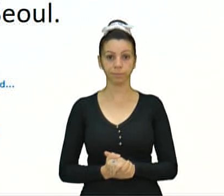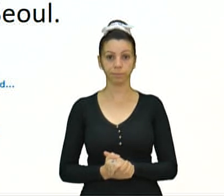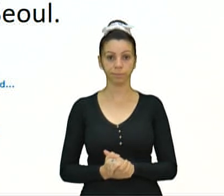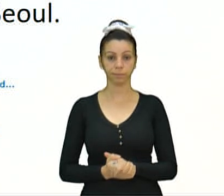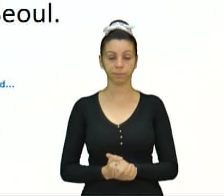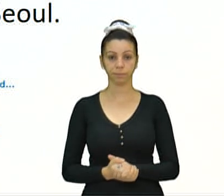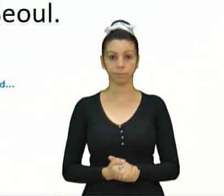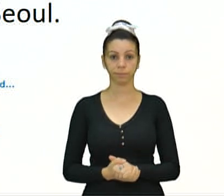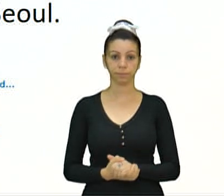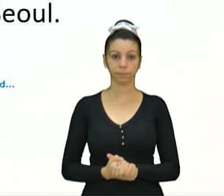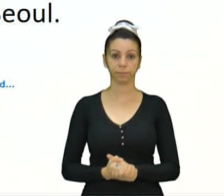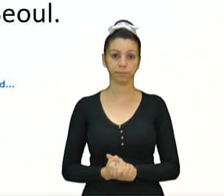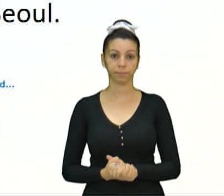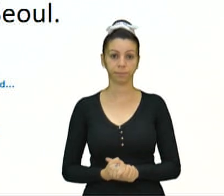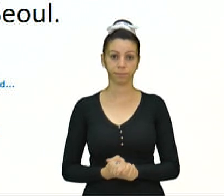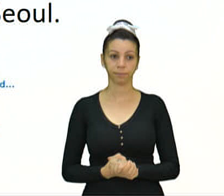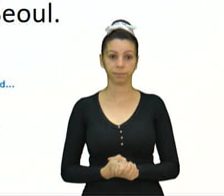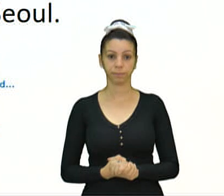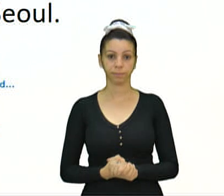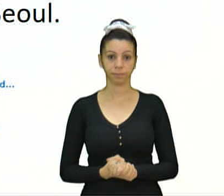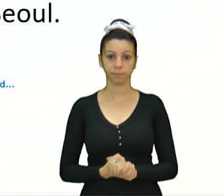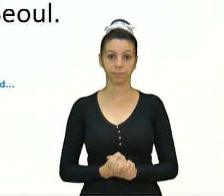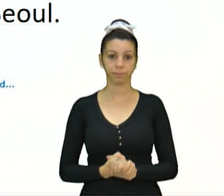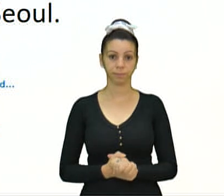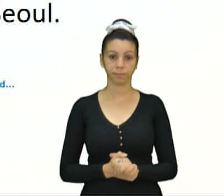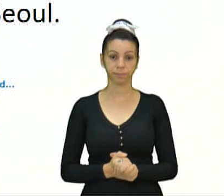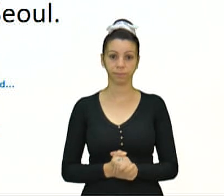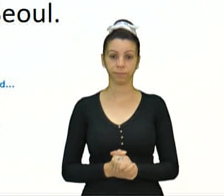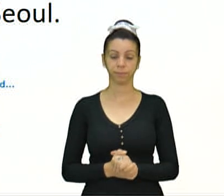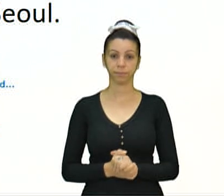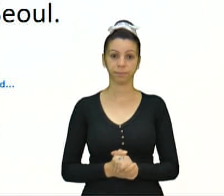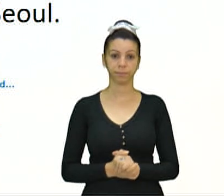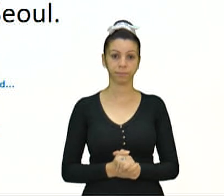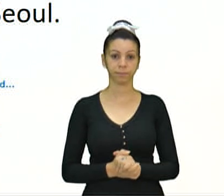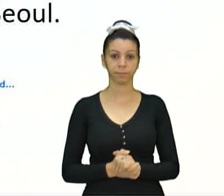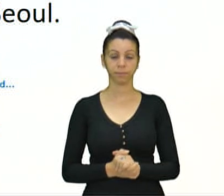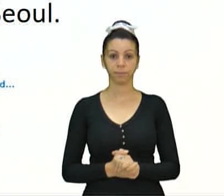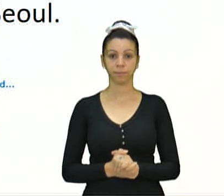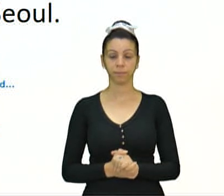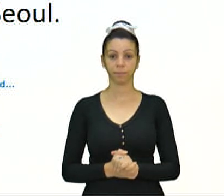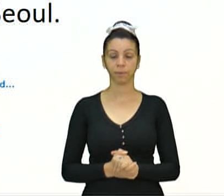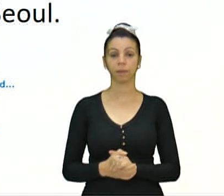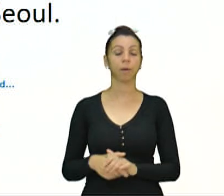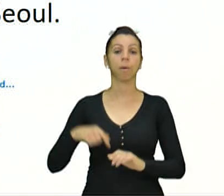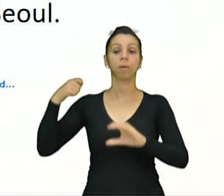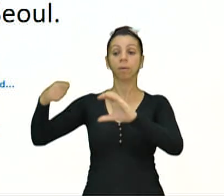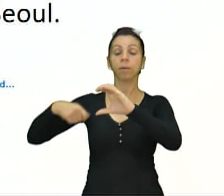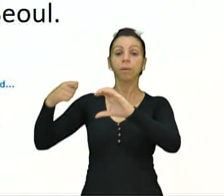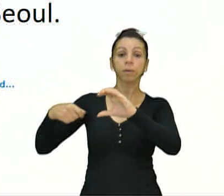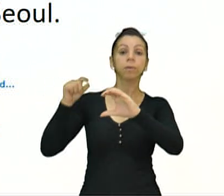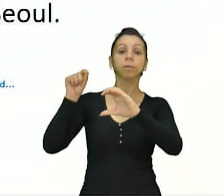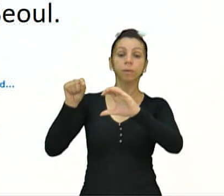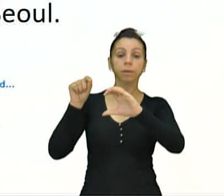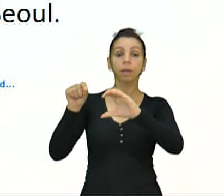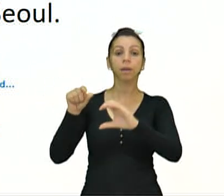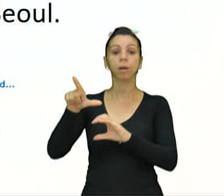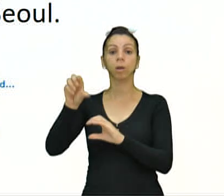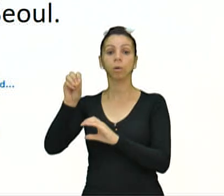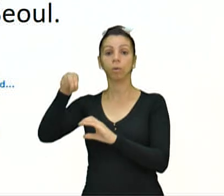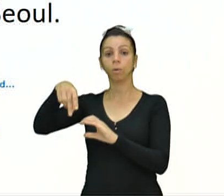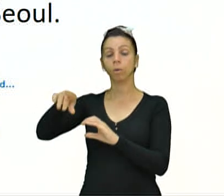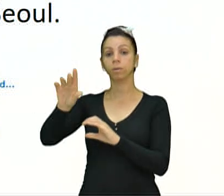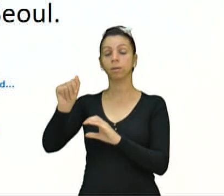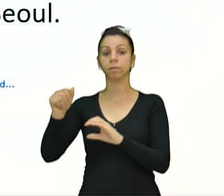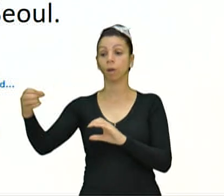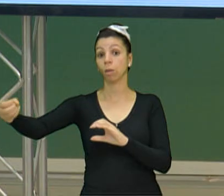more modern than in Seoul. Que a transmissão em Londres ela foi mais moderna, né, do que lá